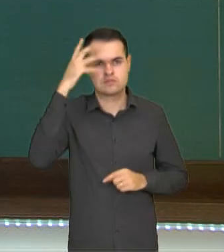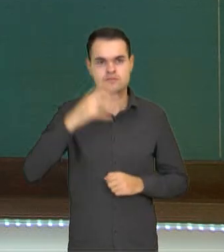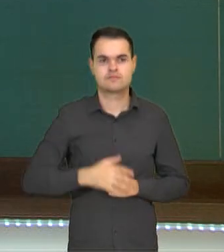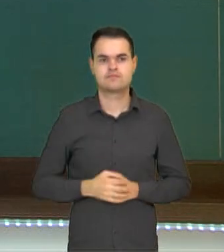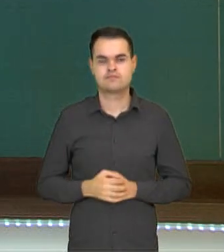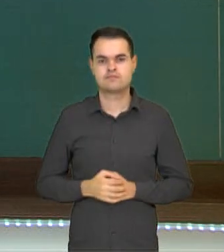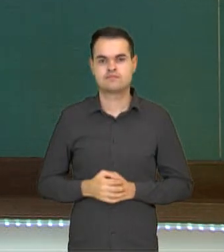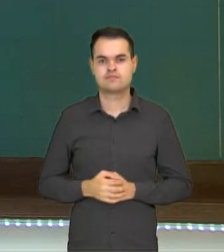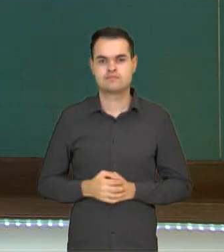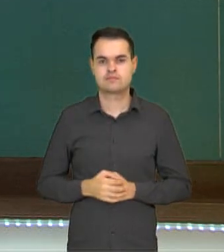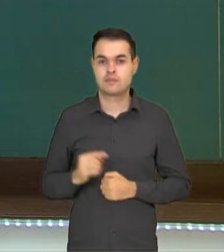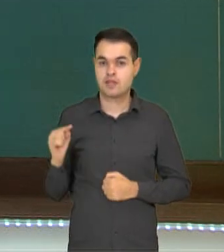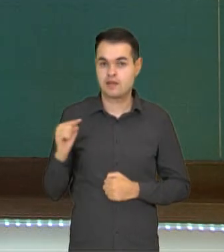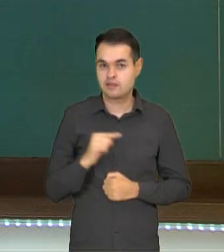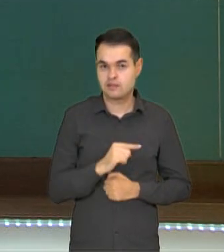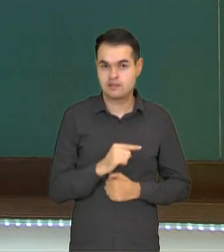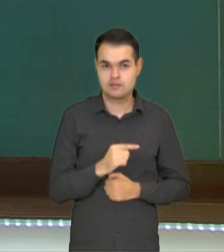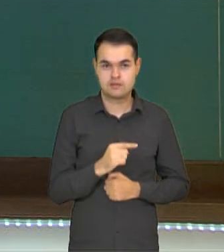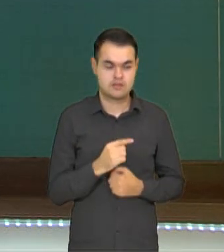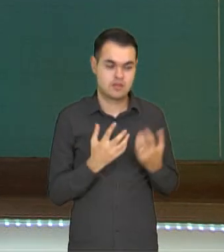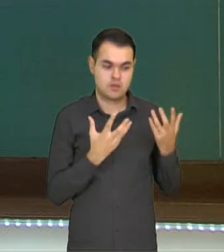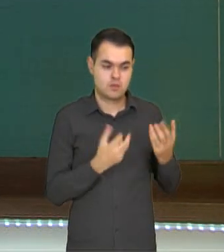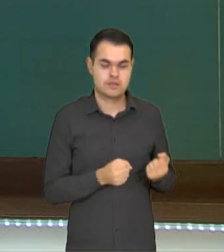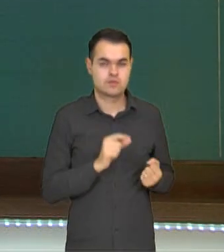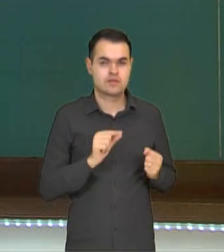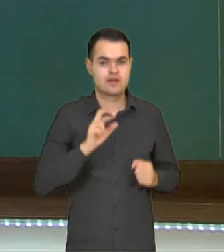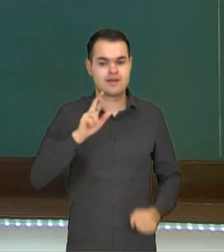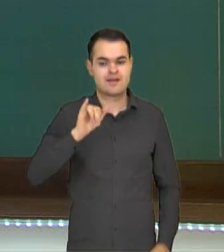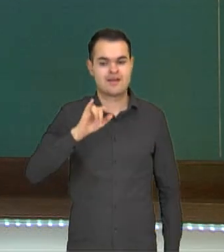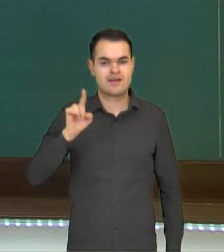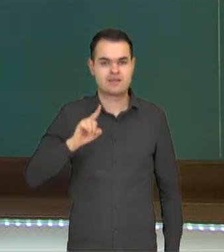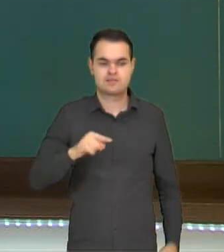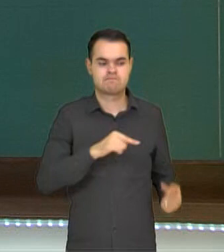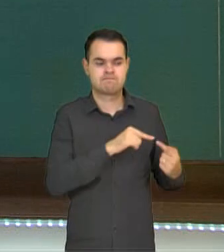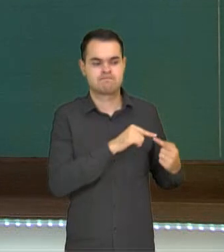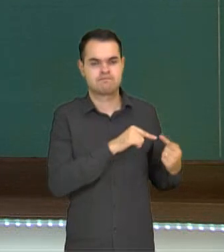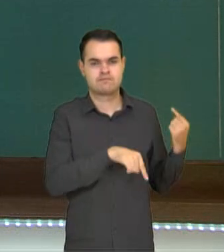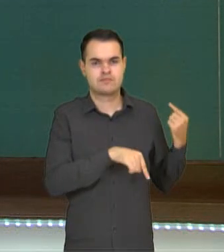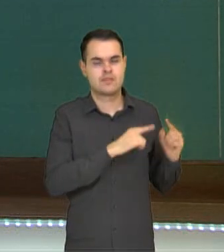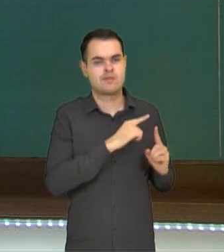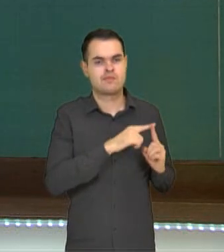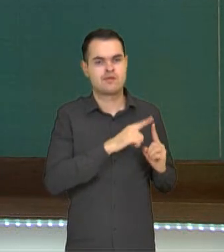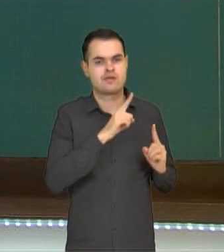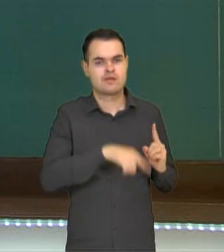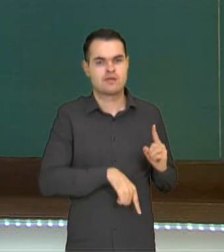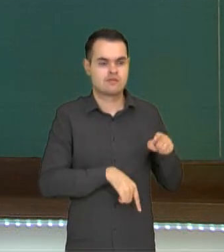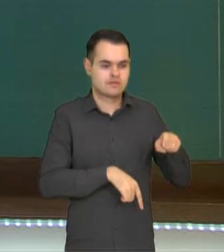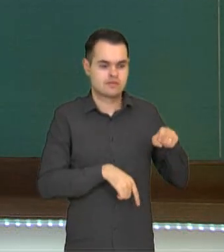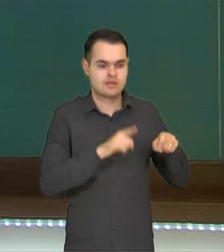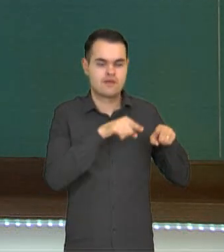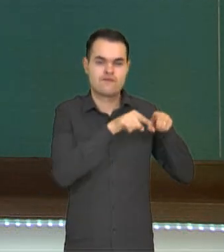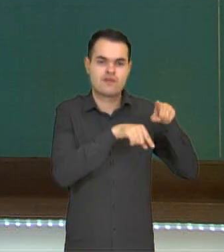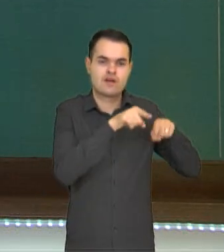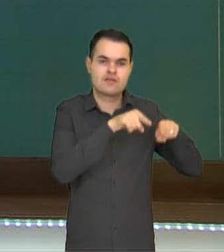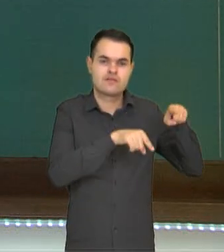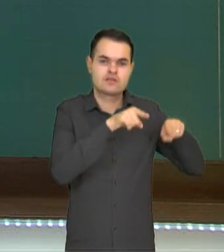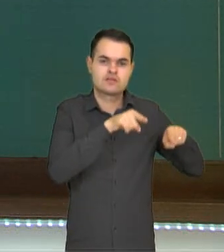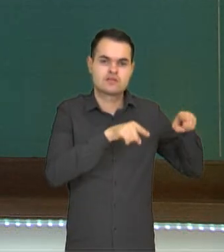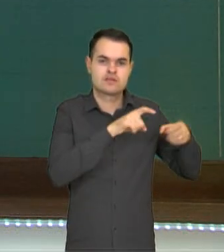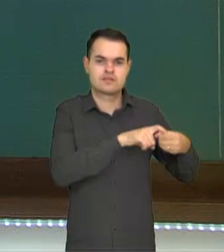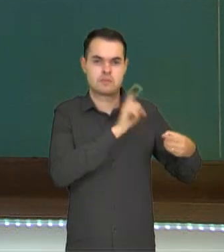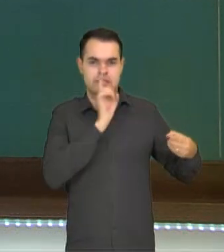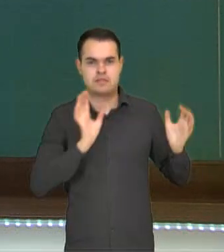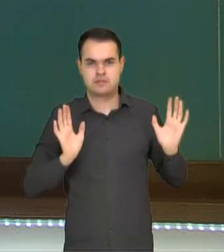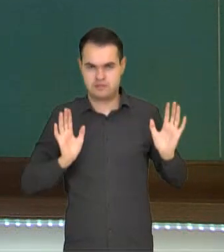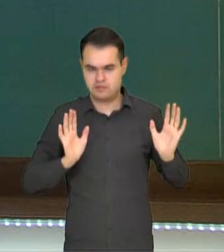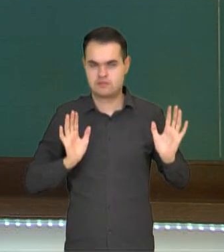tá bom? Então, nessa função, não consideramos a raiz, tá? Pois estamos considerando x como uma variável